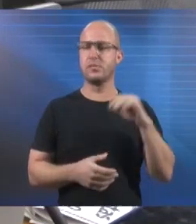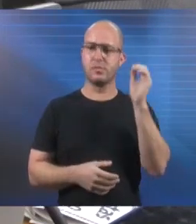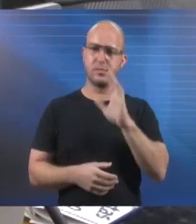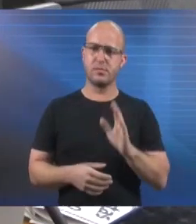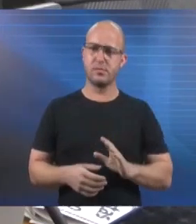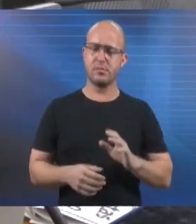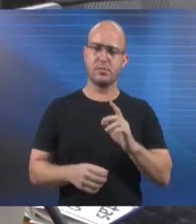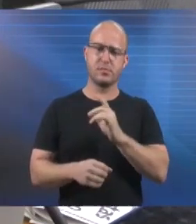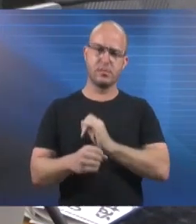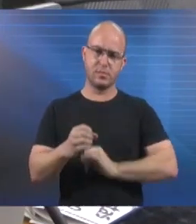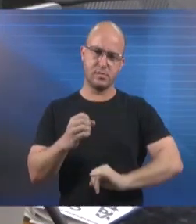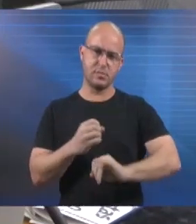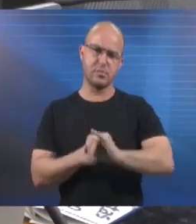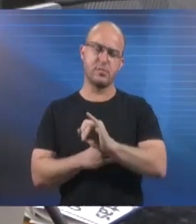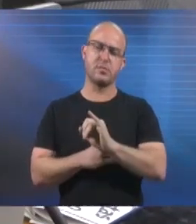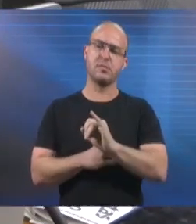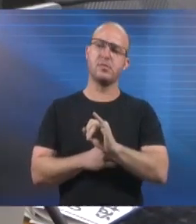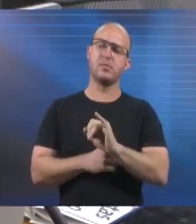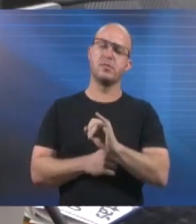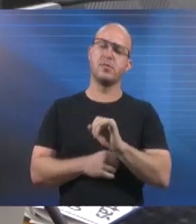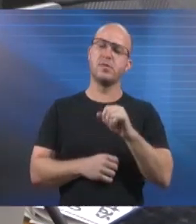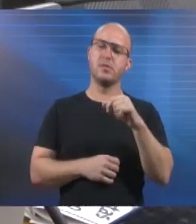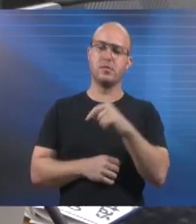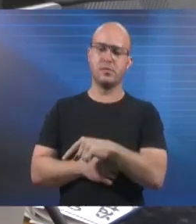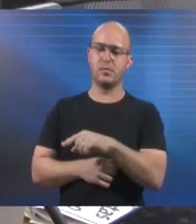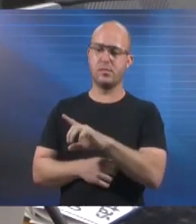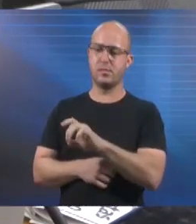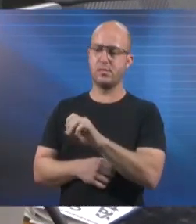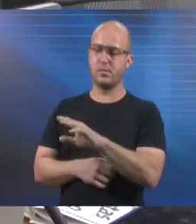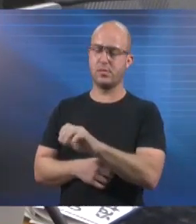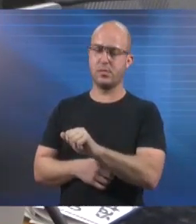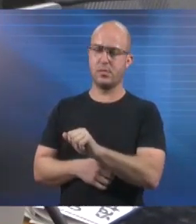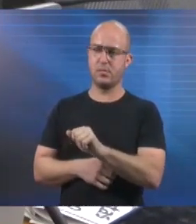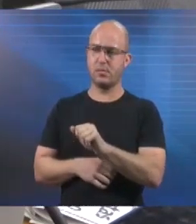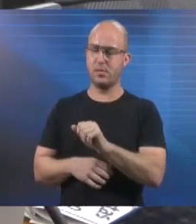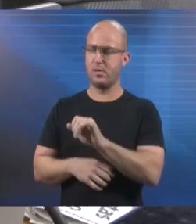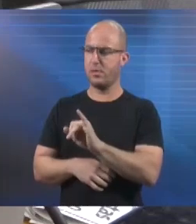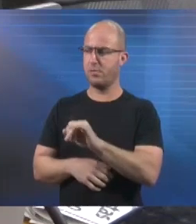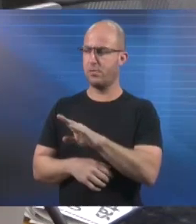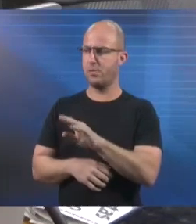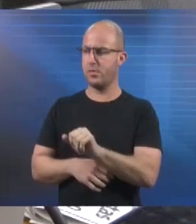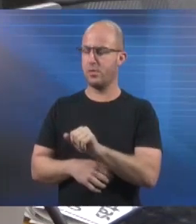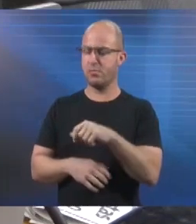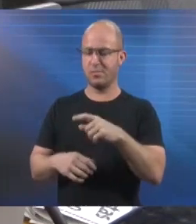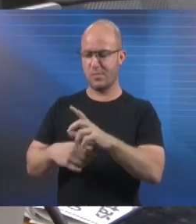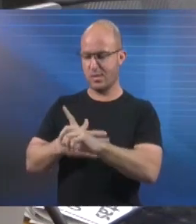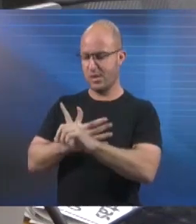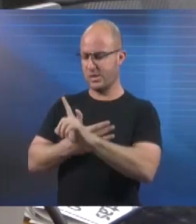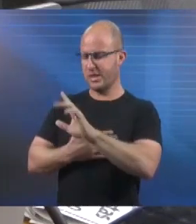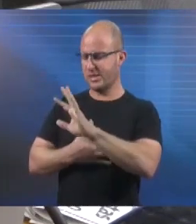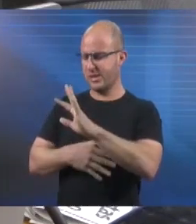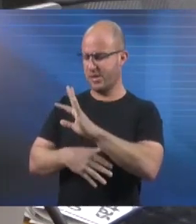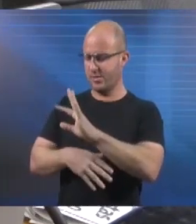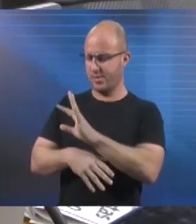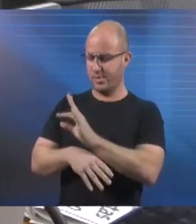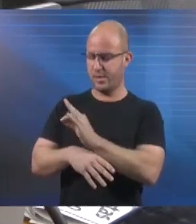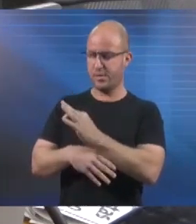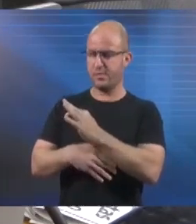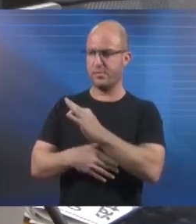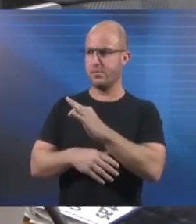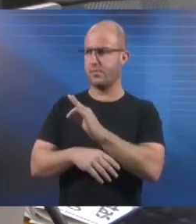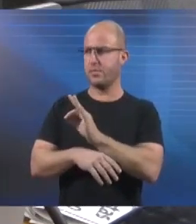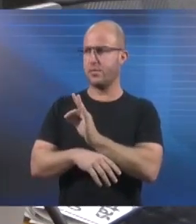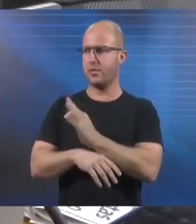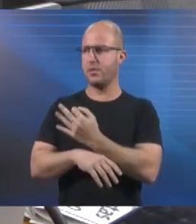e internacional no Ibama que como eu mostrei aqui o Ibama se